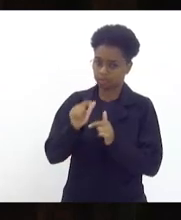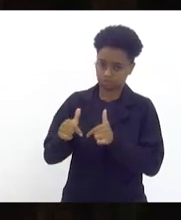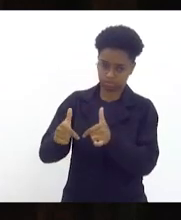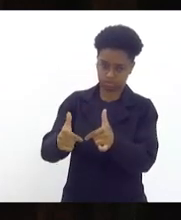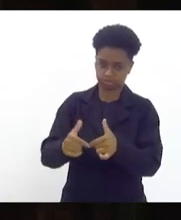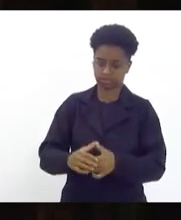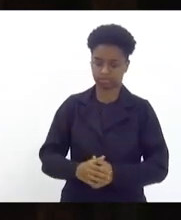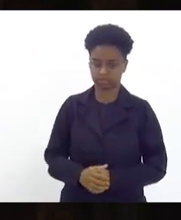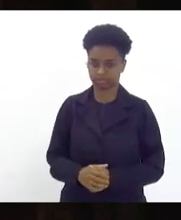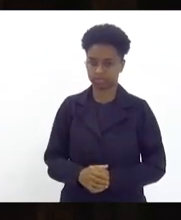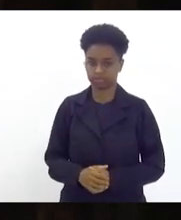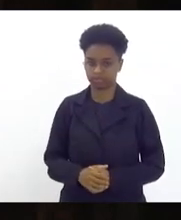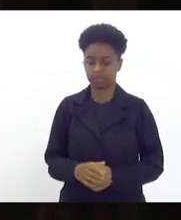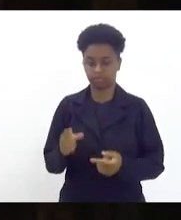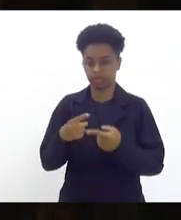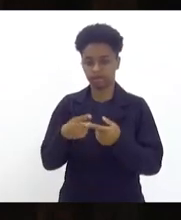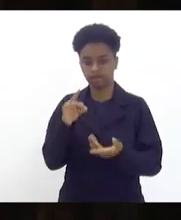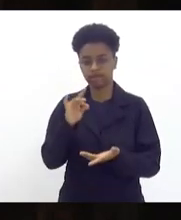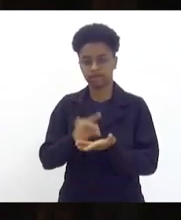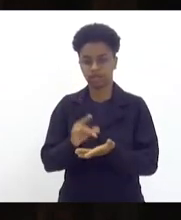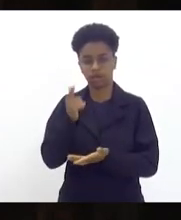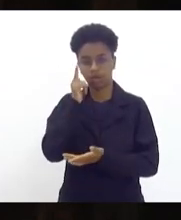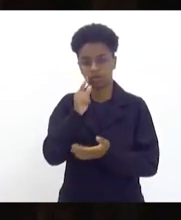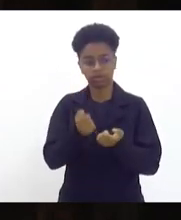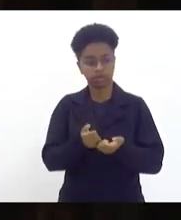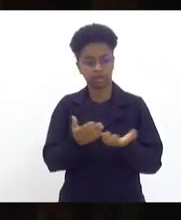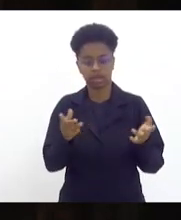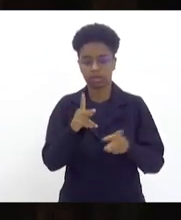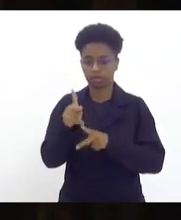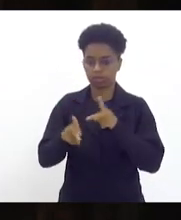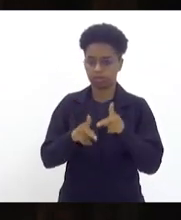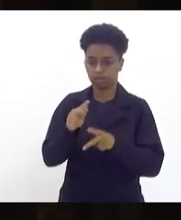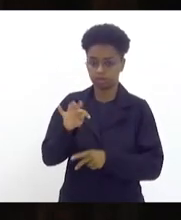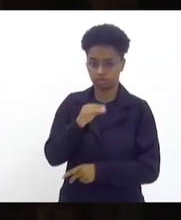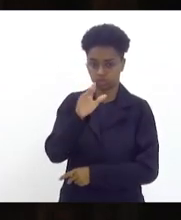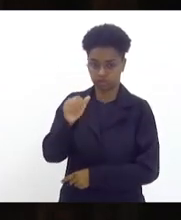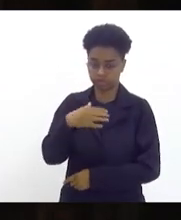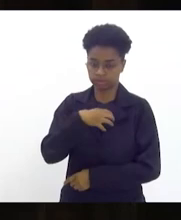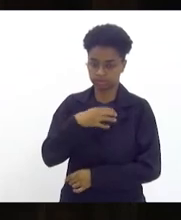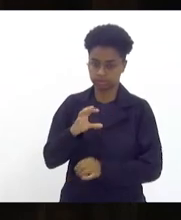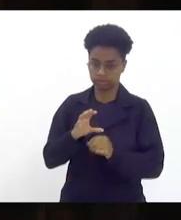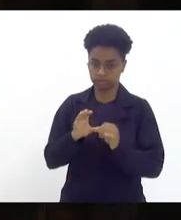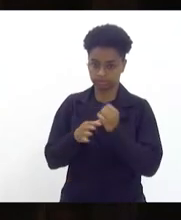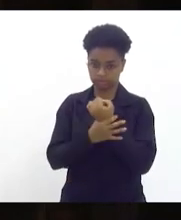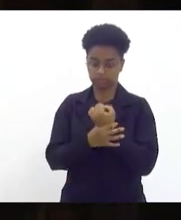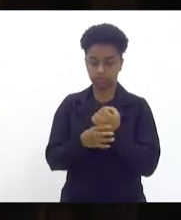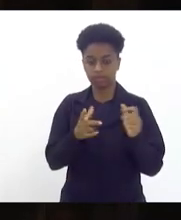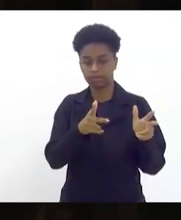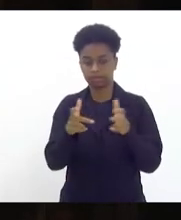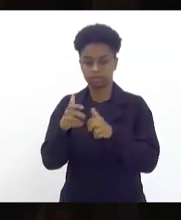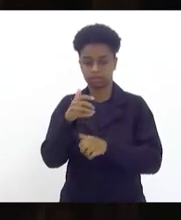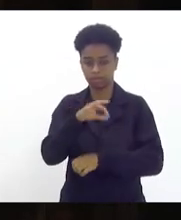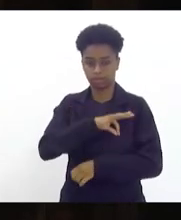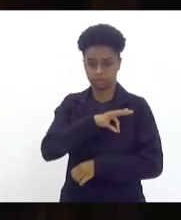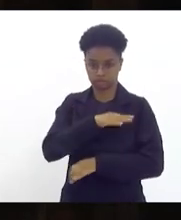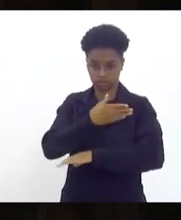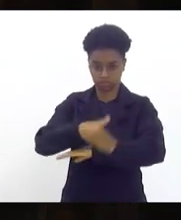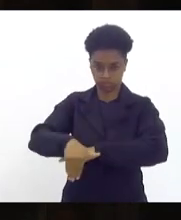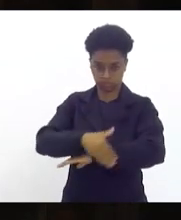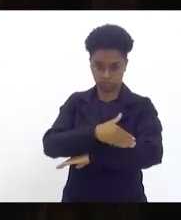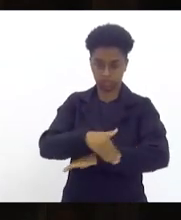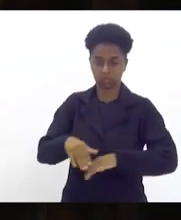é isso que vai realmente trazer para a população tijucana a sensação de segurança ver a polícia na rua